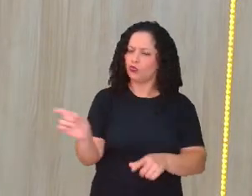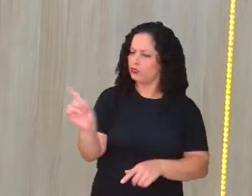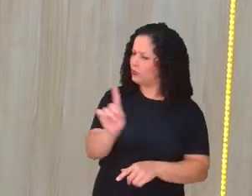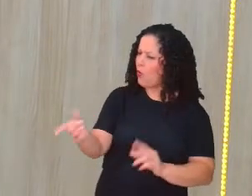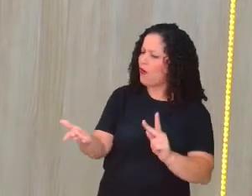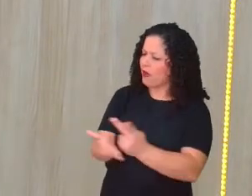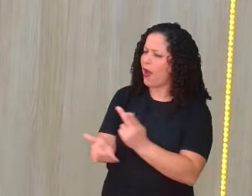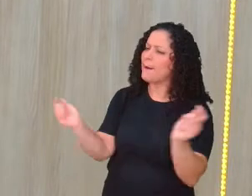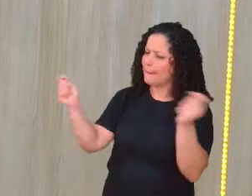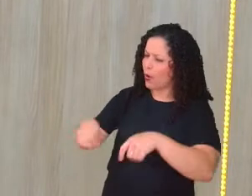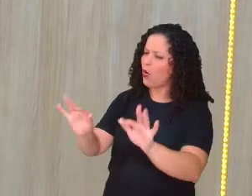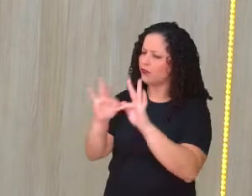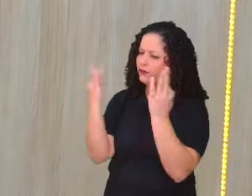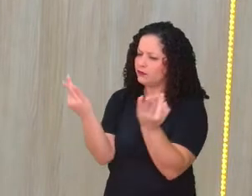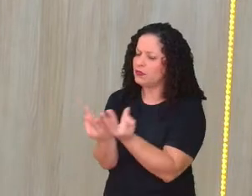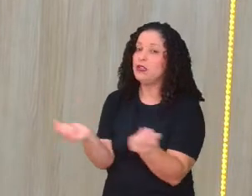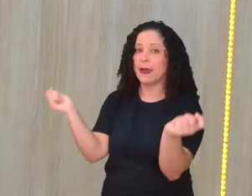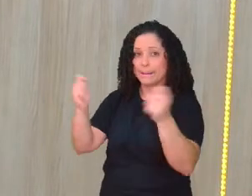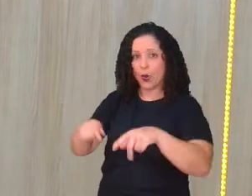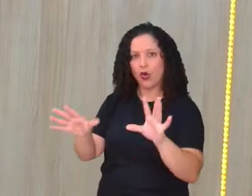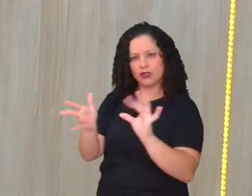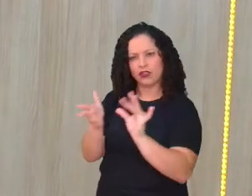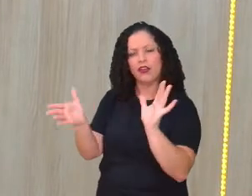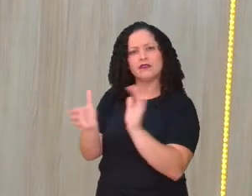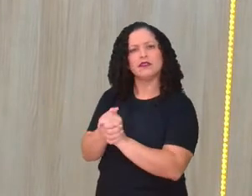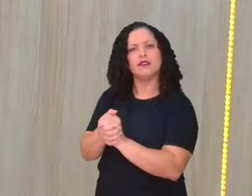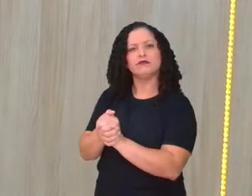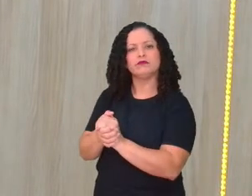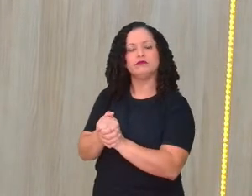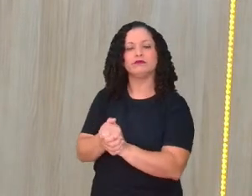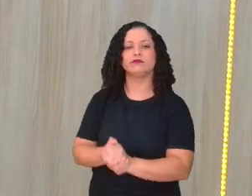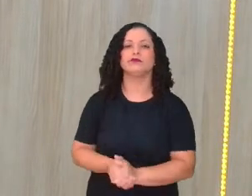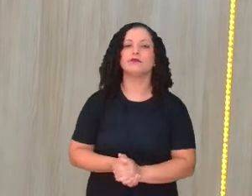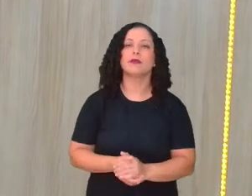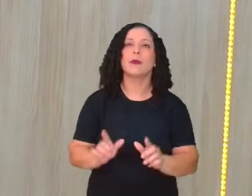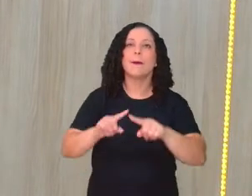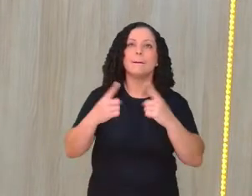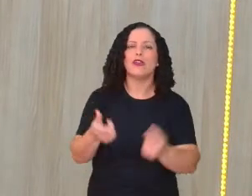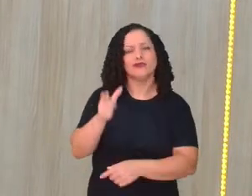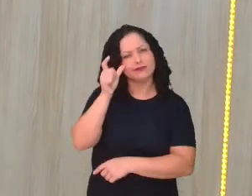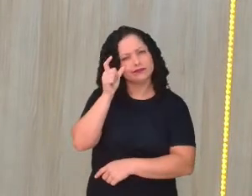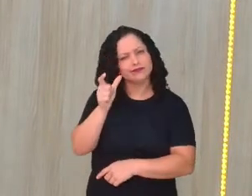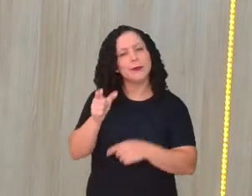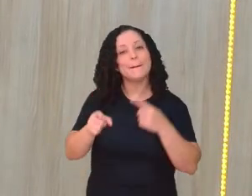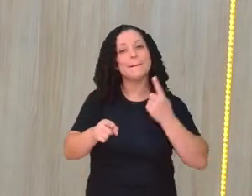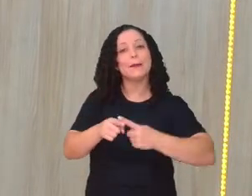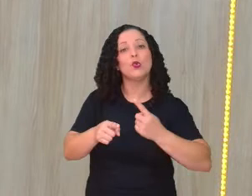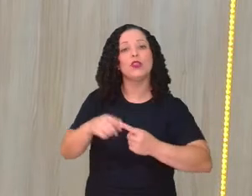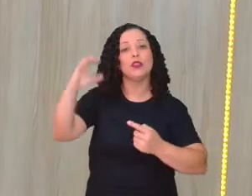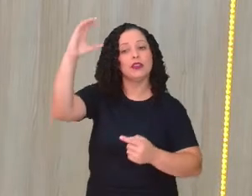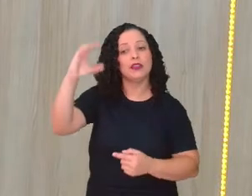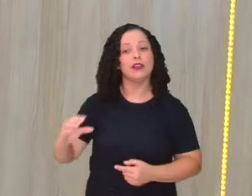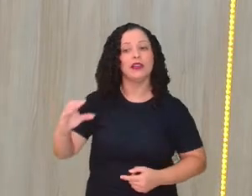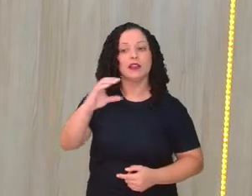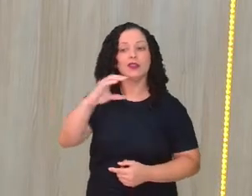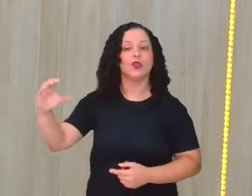família. E tem uma coisa interessante aqui. Por que é que a igreja romana ela proíbe o